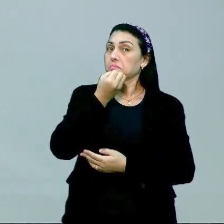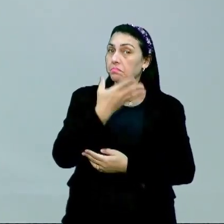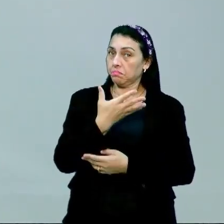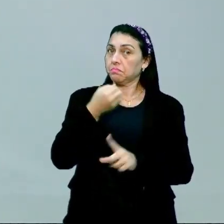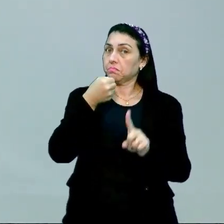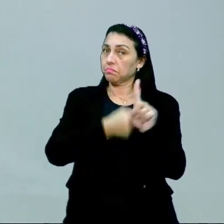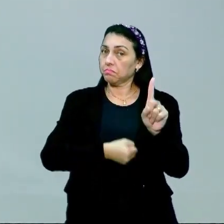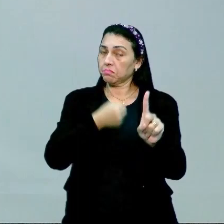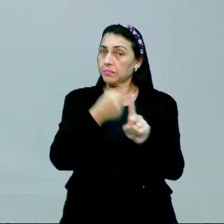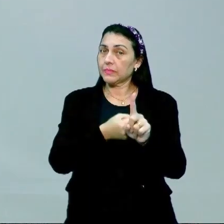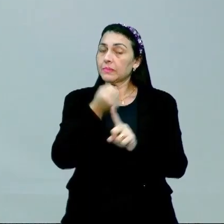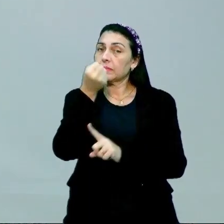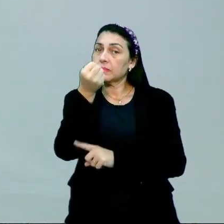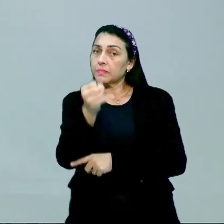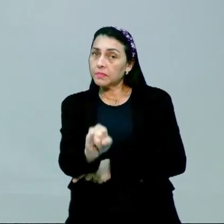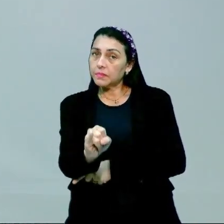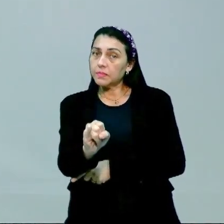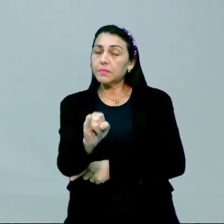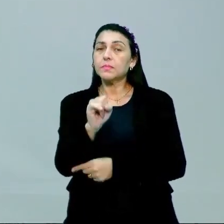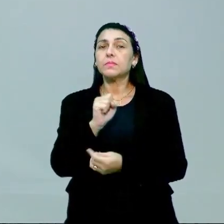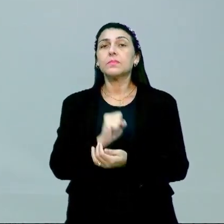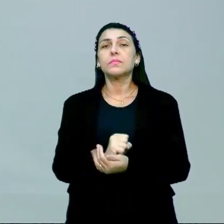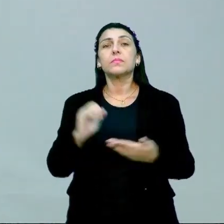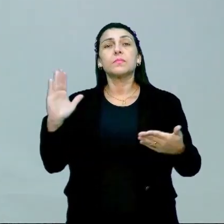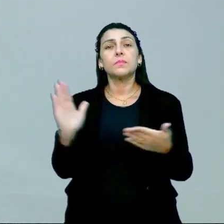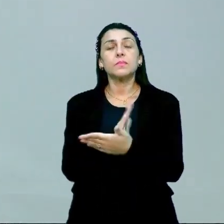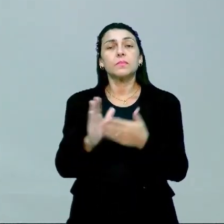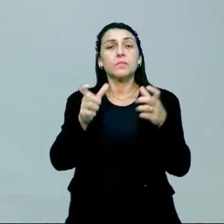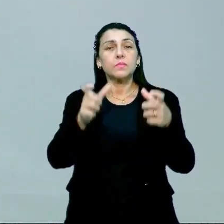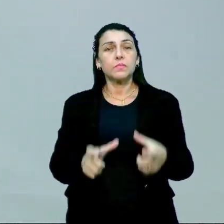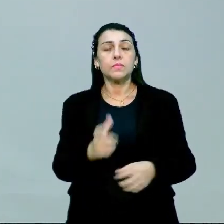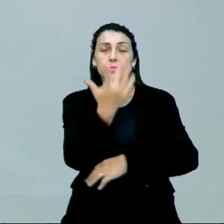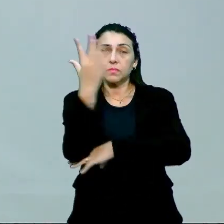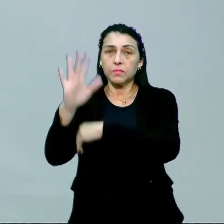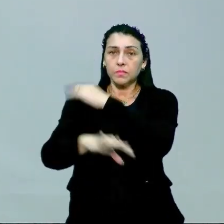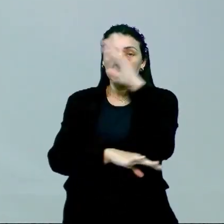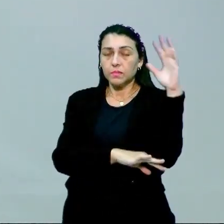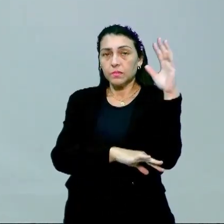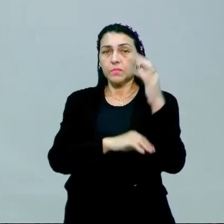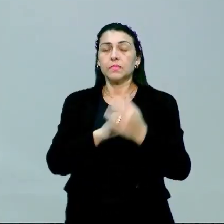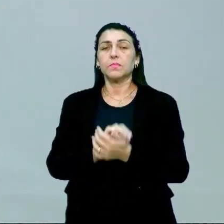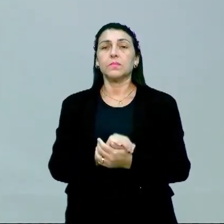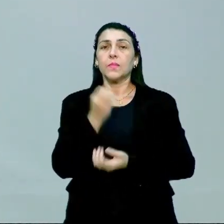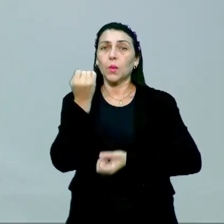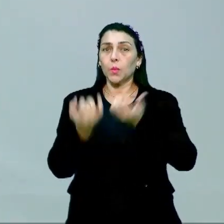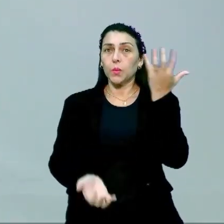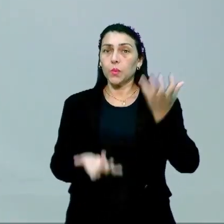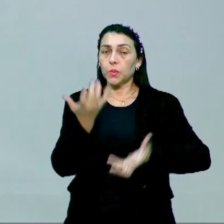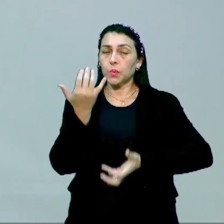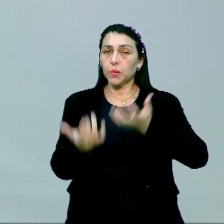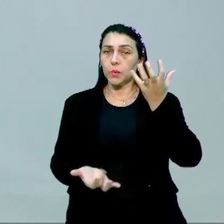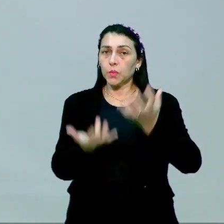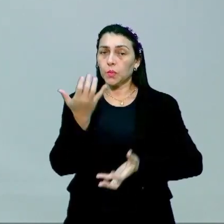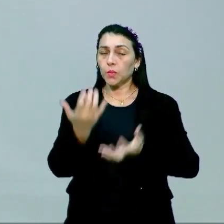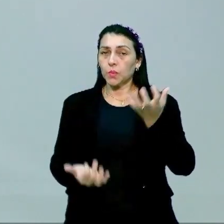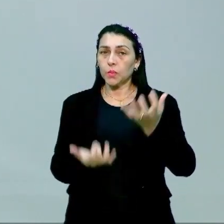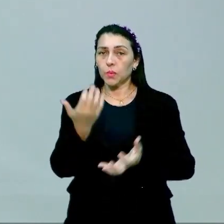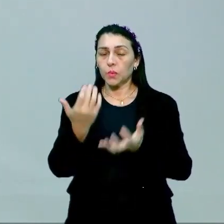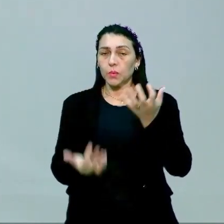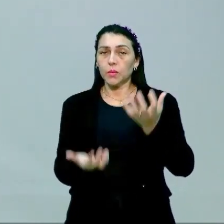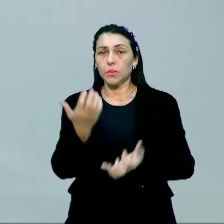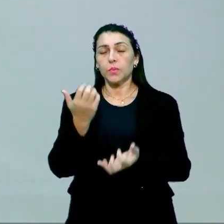positivo. Se algum local natural pegou fogo de forma